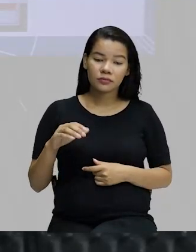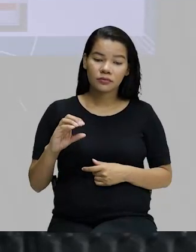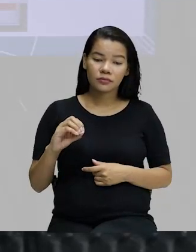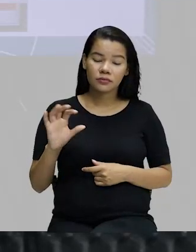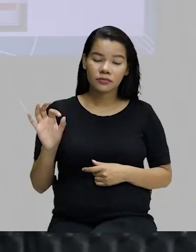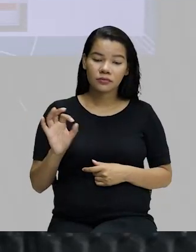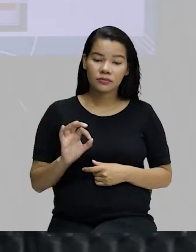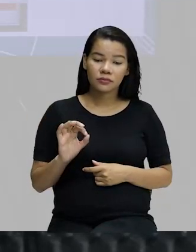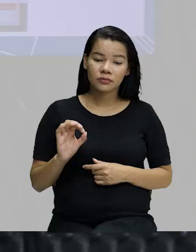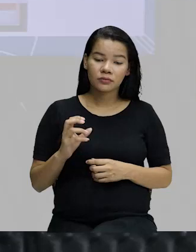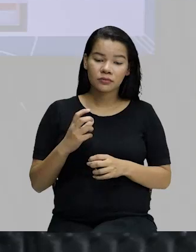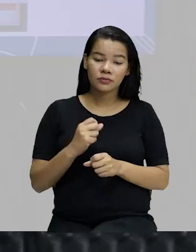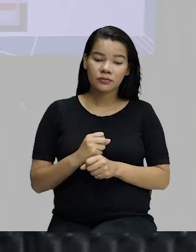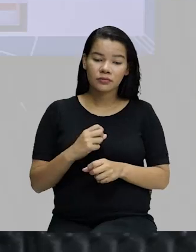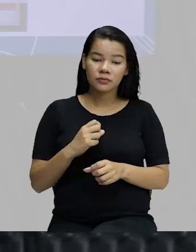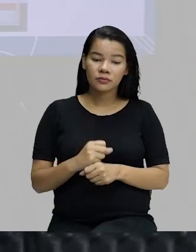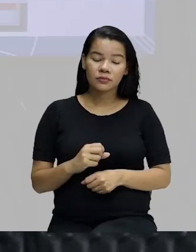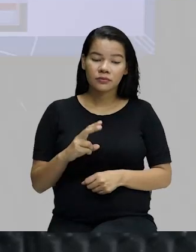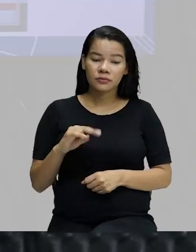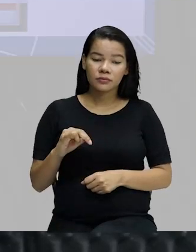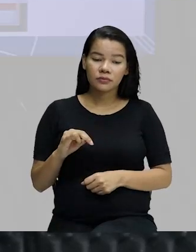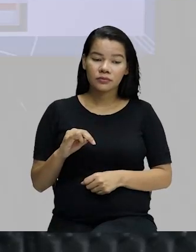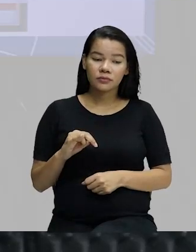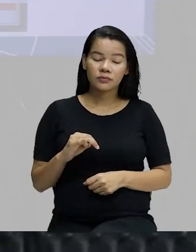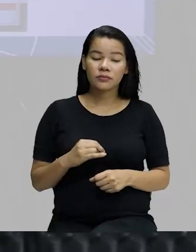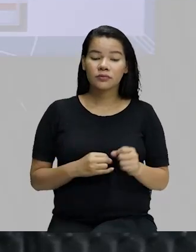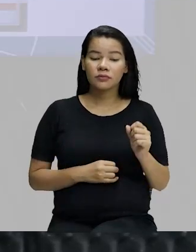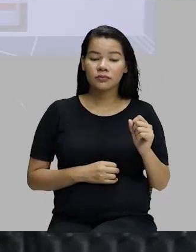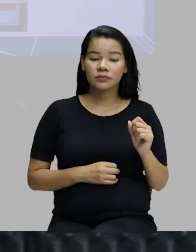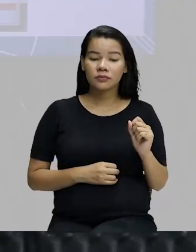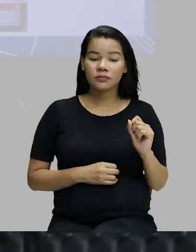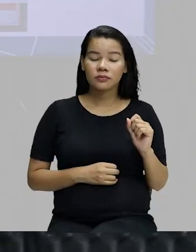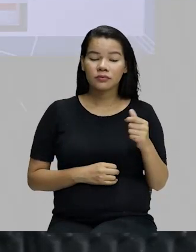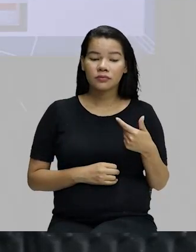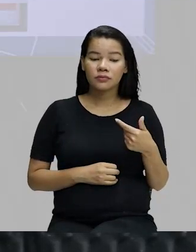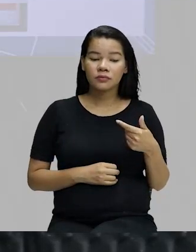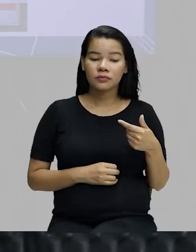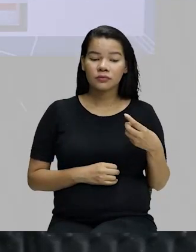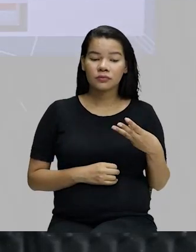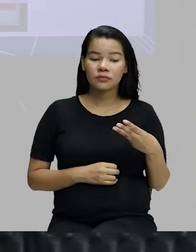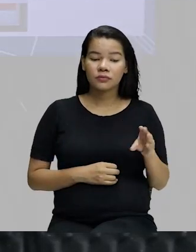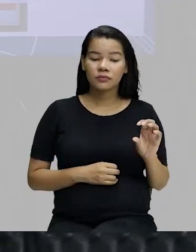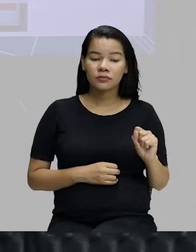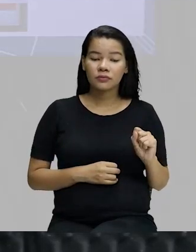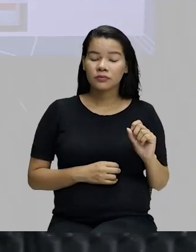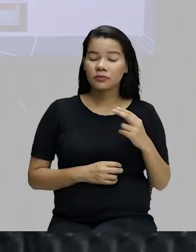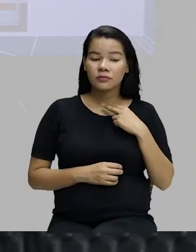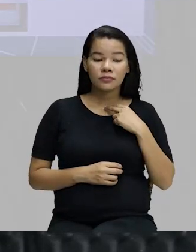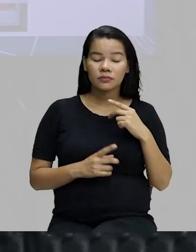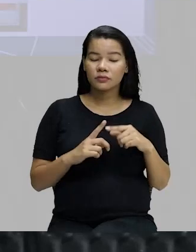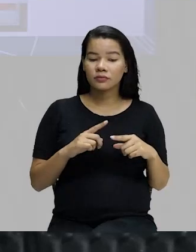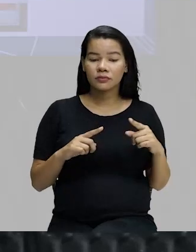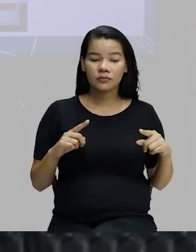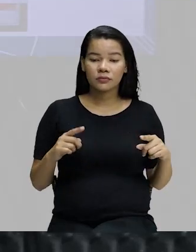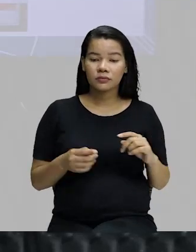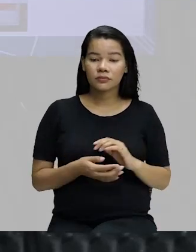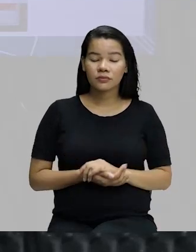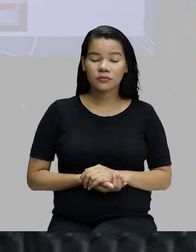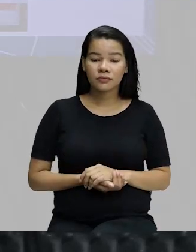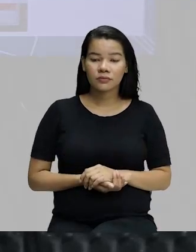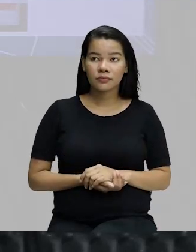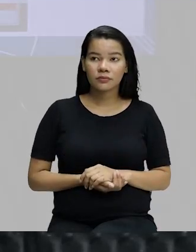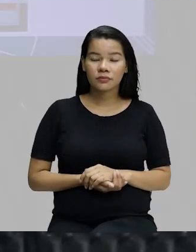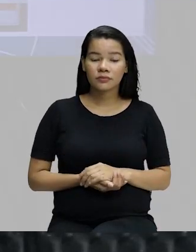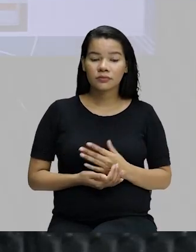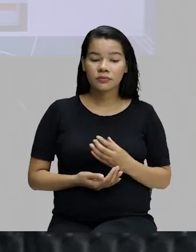O restante vai ser o urânio 238, que não é um material fissionável, ok? Bom,